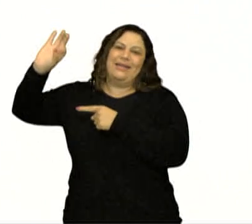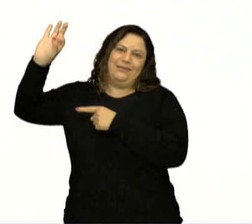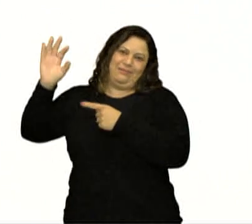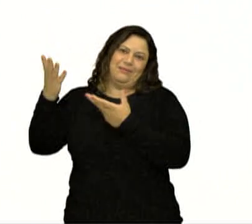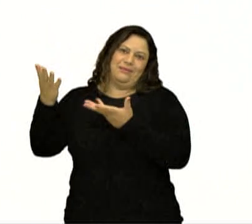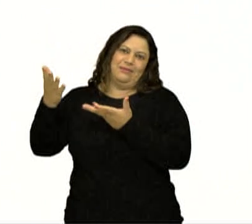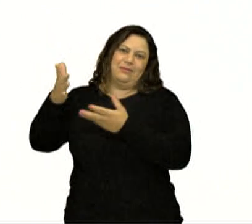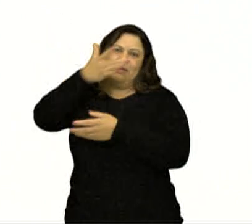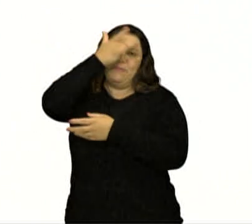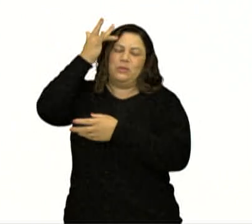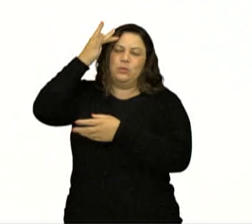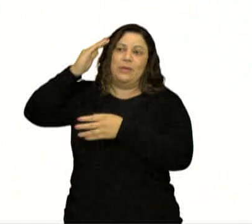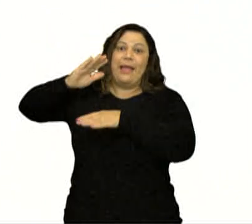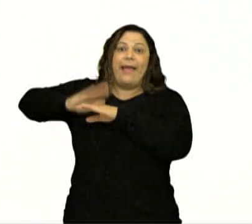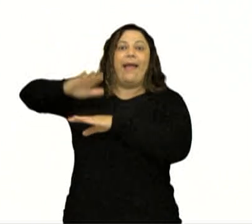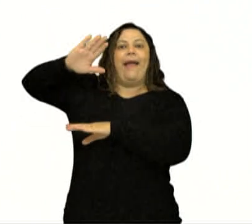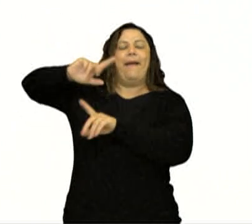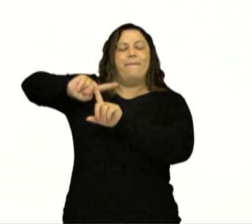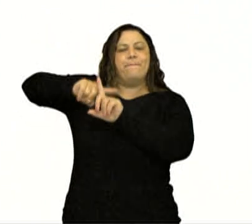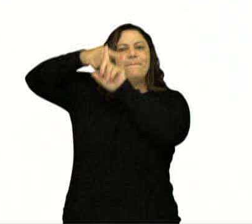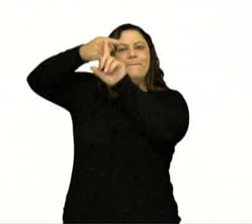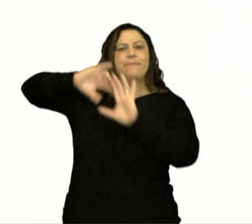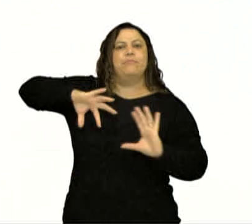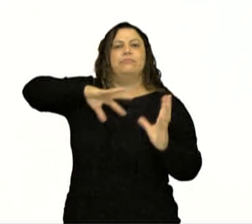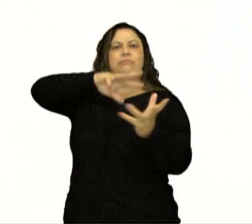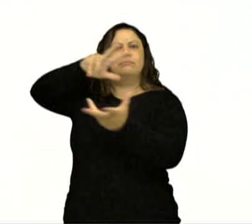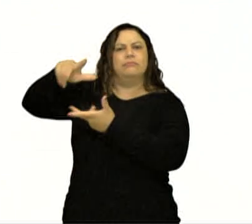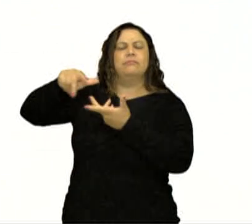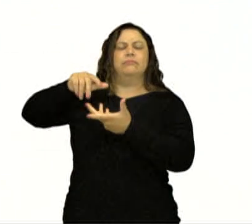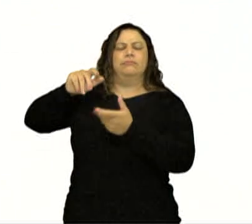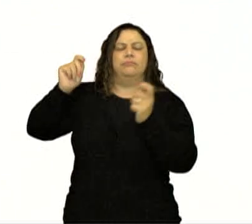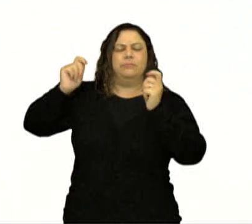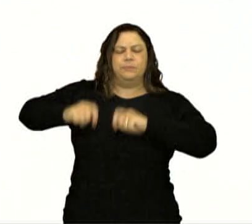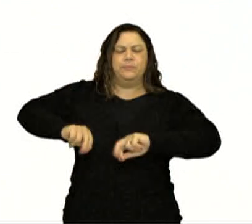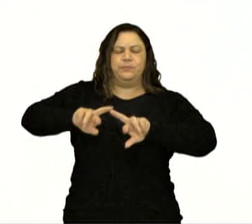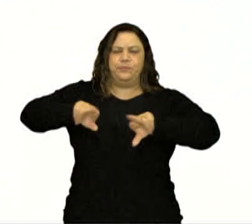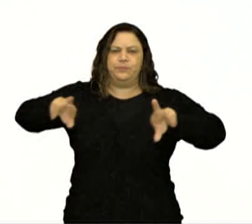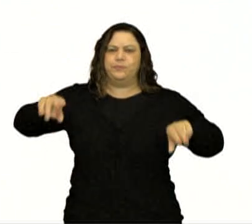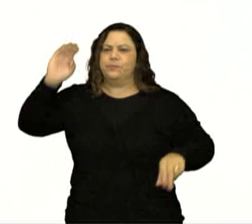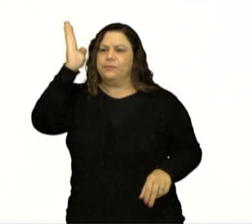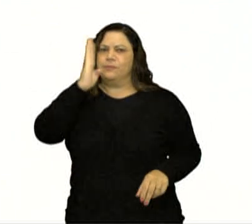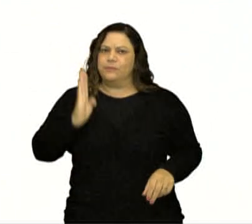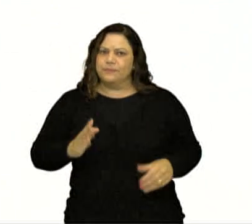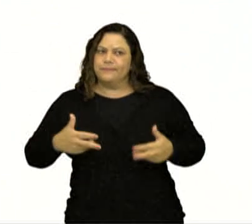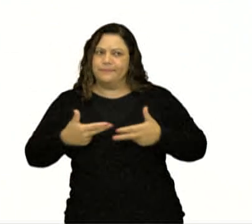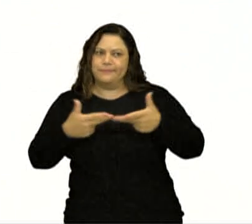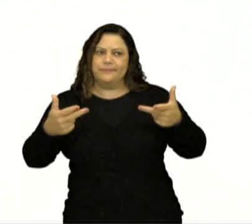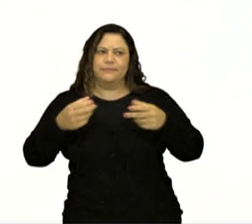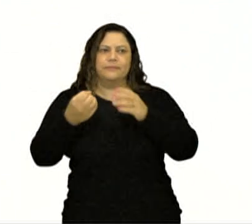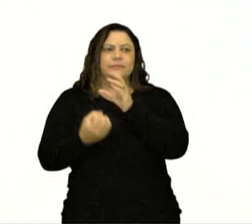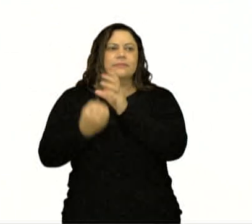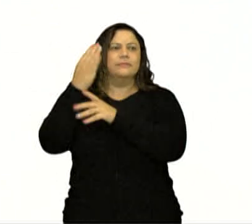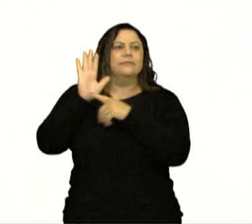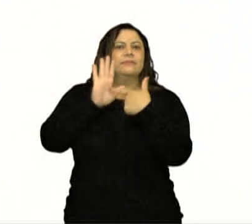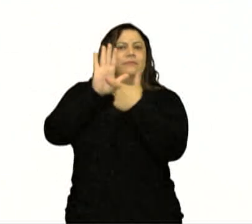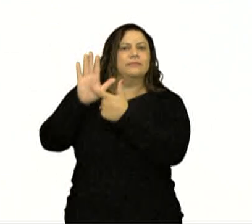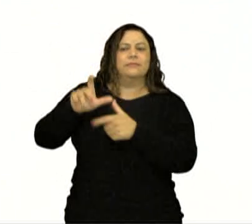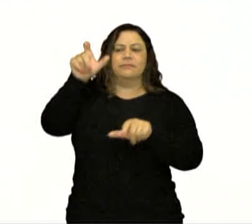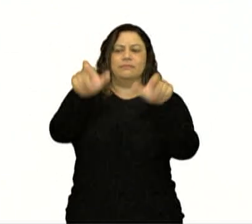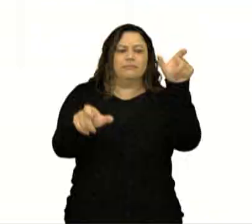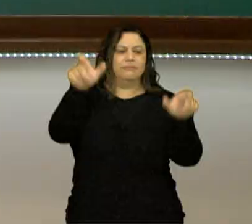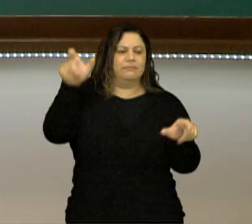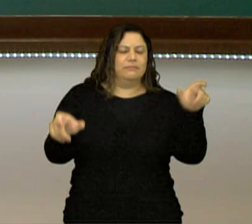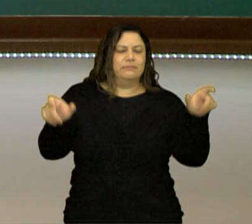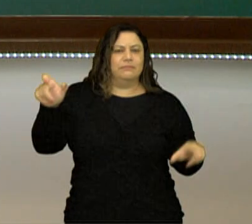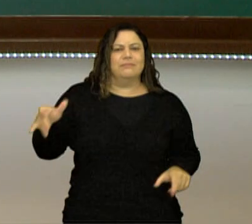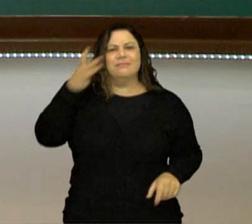certo? É a maior do mundo, segundo a Associação Brasileira de Xeroderma pigmentoso. Tá? Então aparecem imagens ali das pessoas,